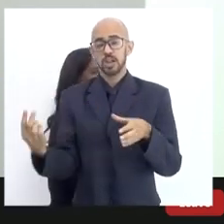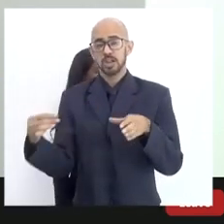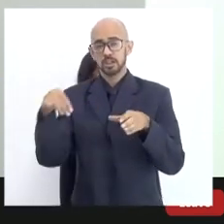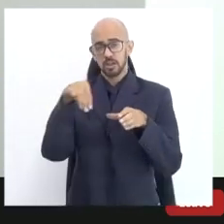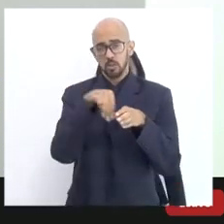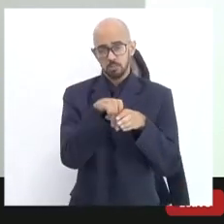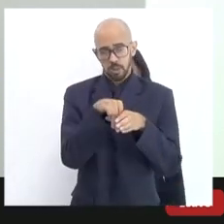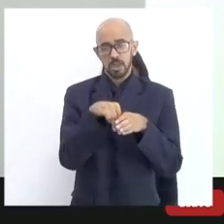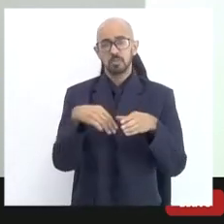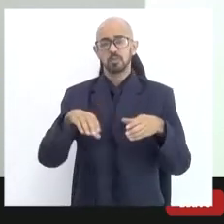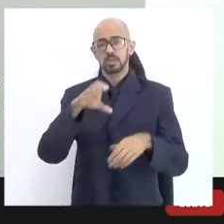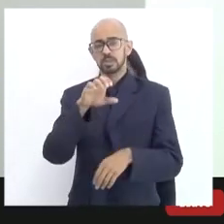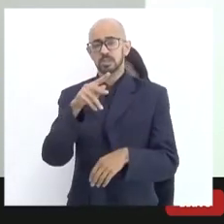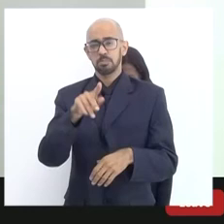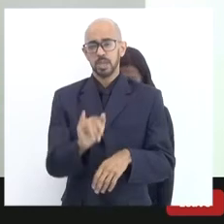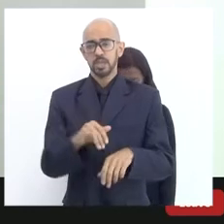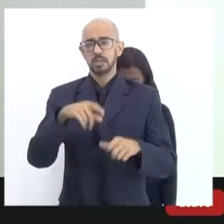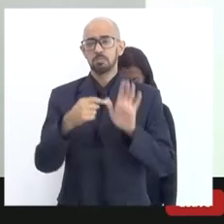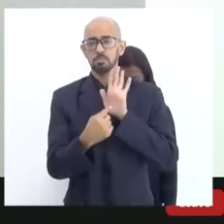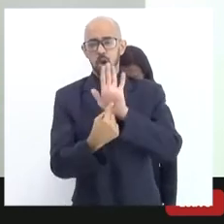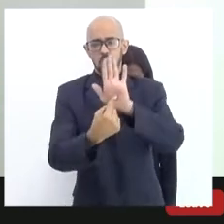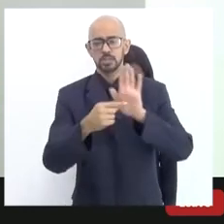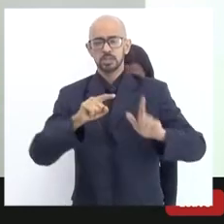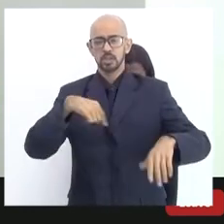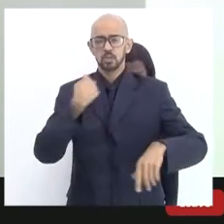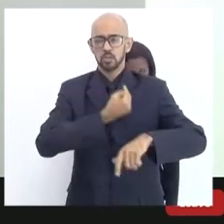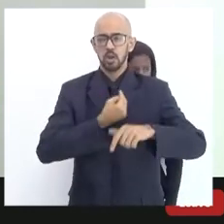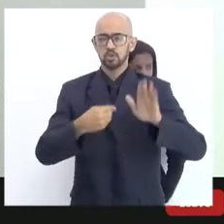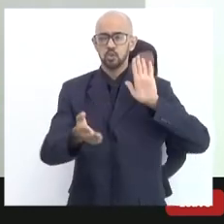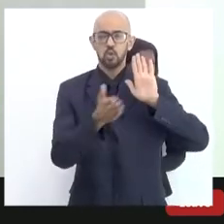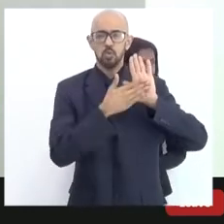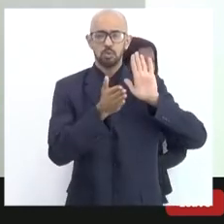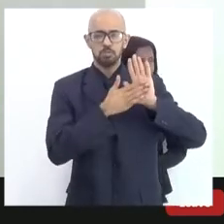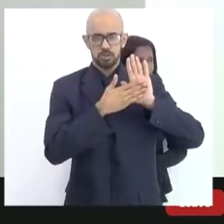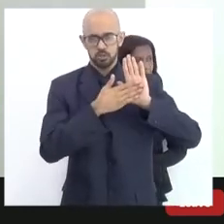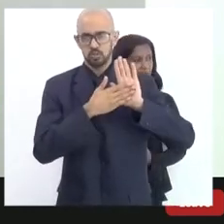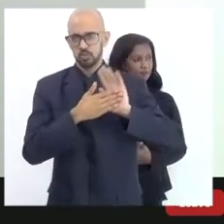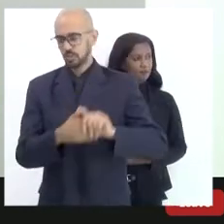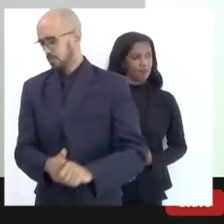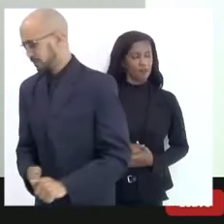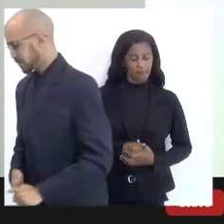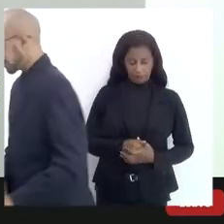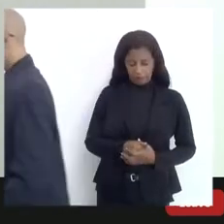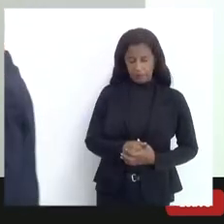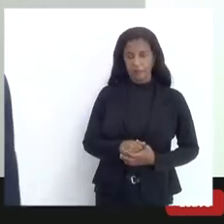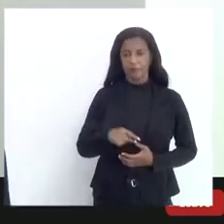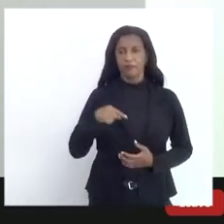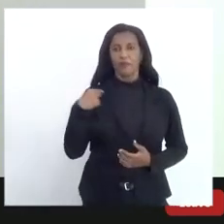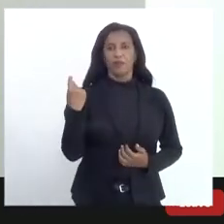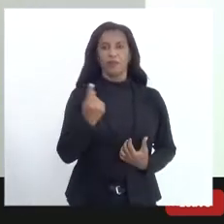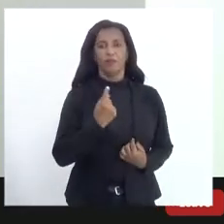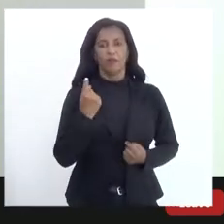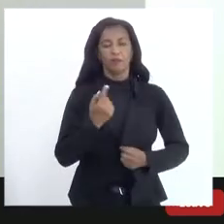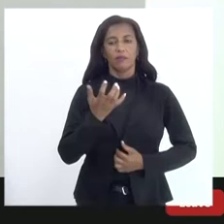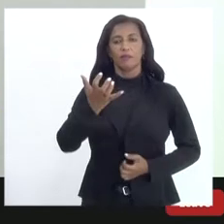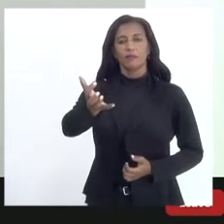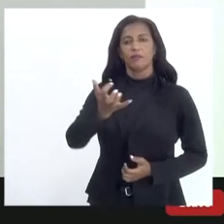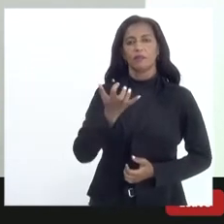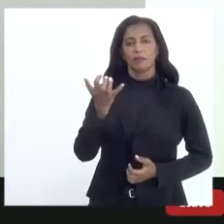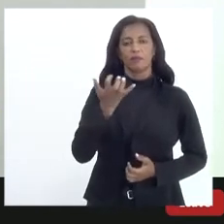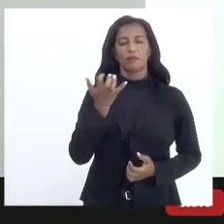essa CPI, já mostra o nosso compromisso e o nosso querer de combater,